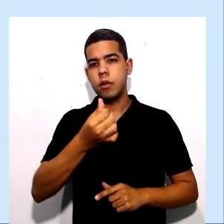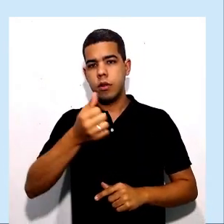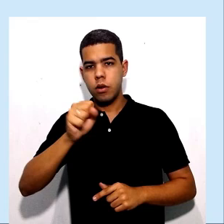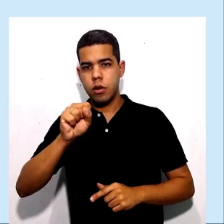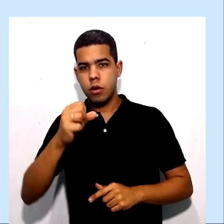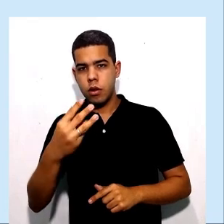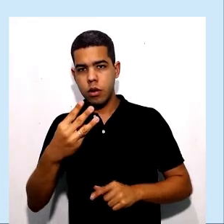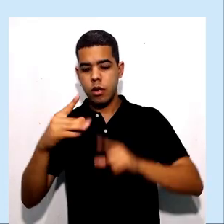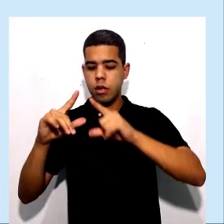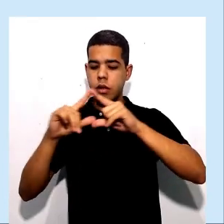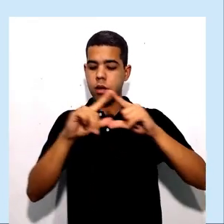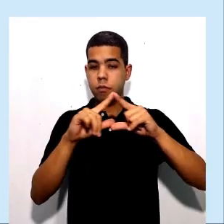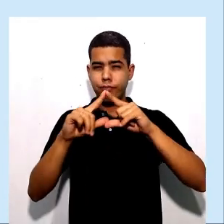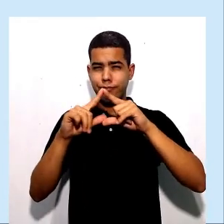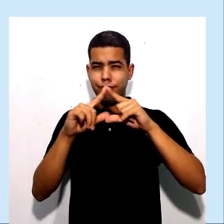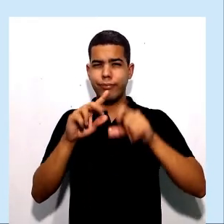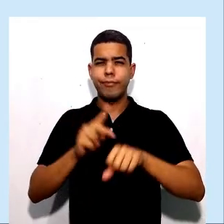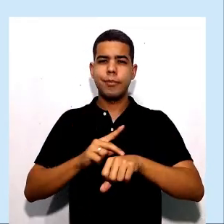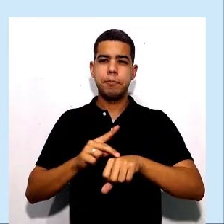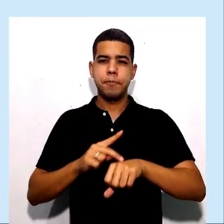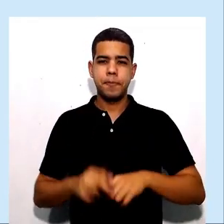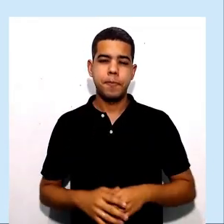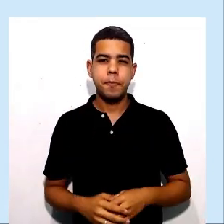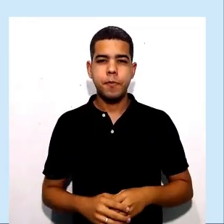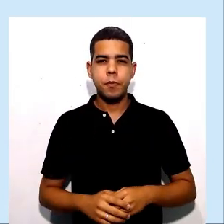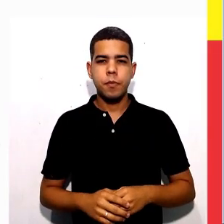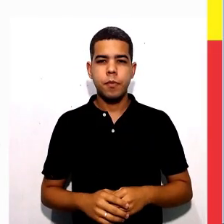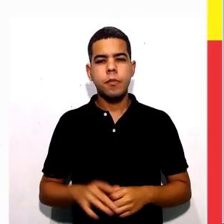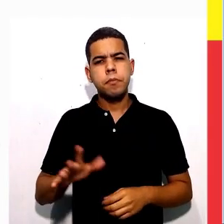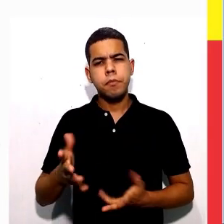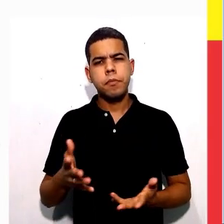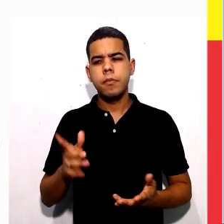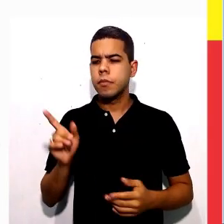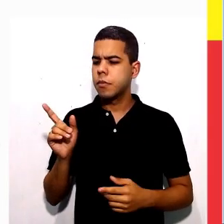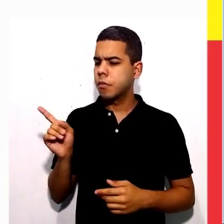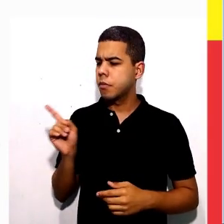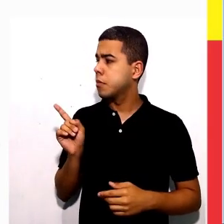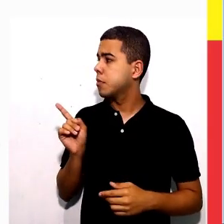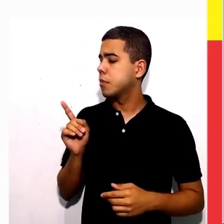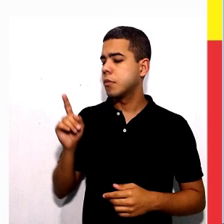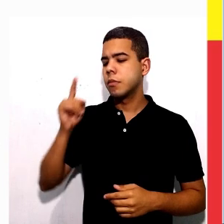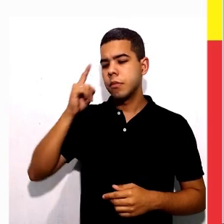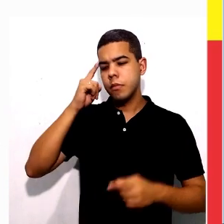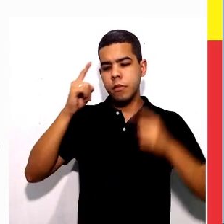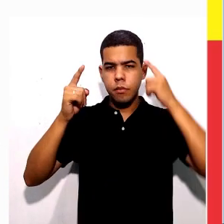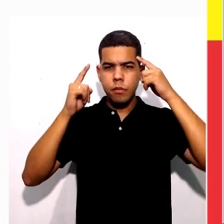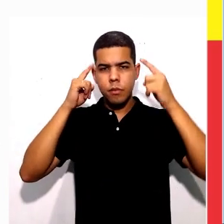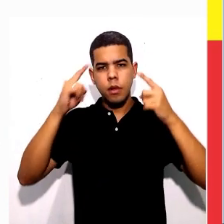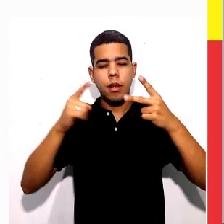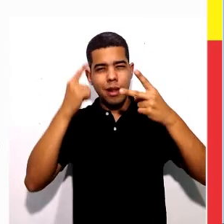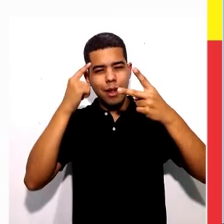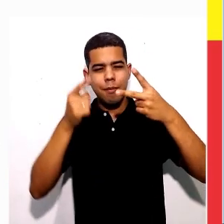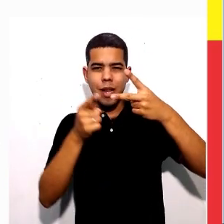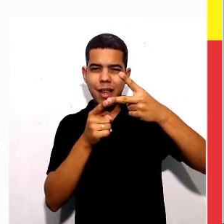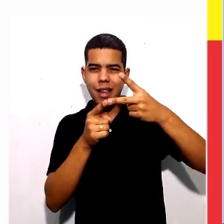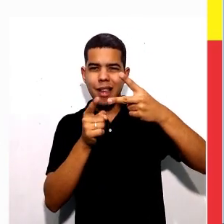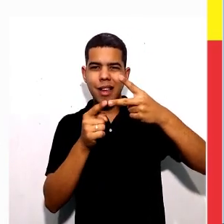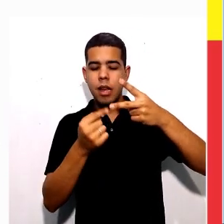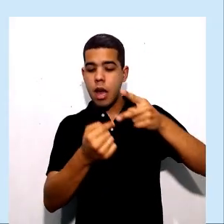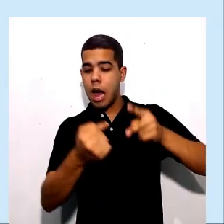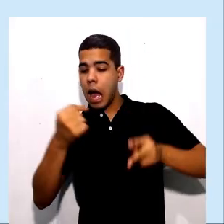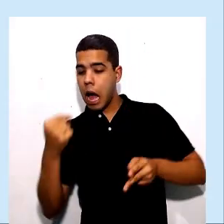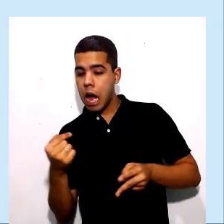19.683 triângulos pretos. Ok? Então, ó, essa é a ideia. Não depende do termo